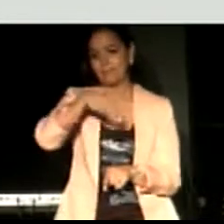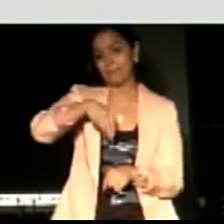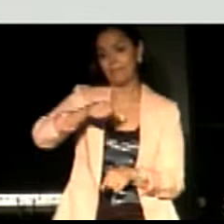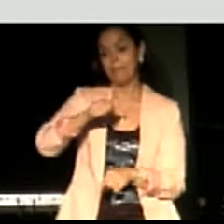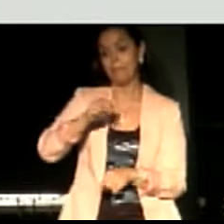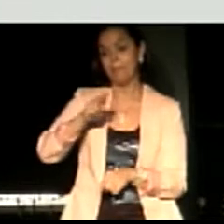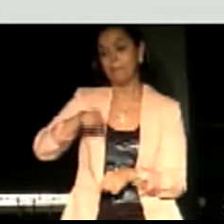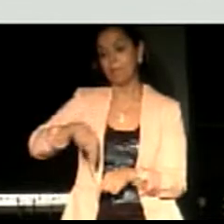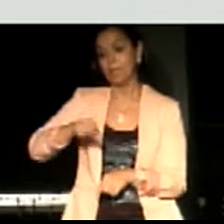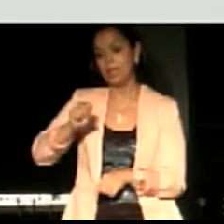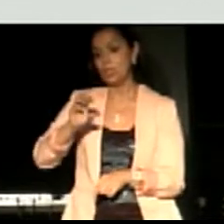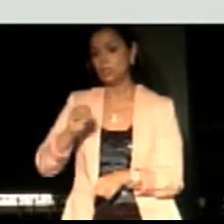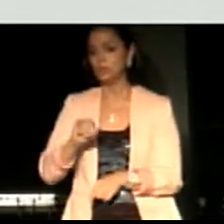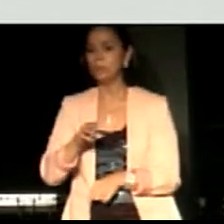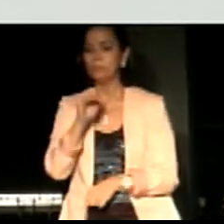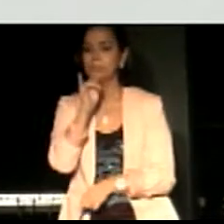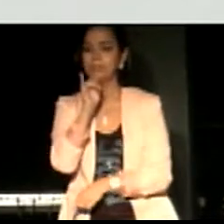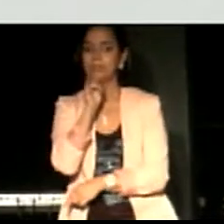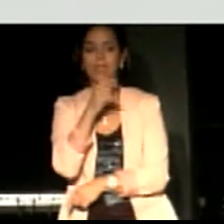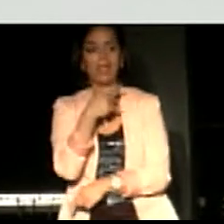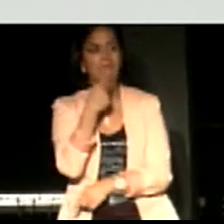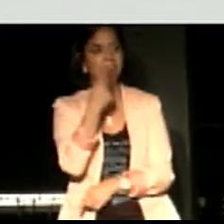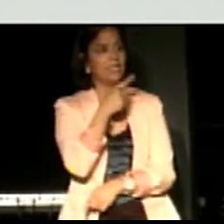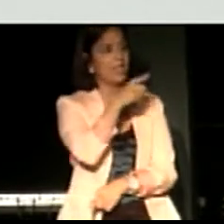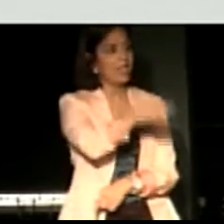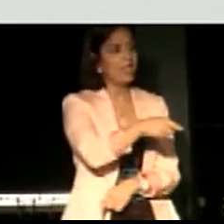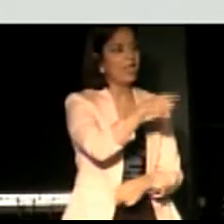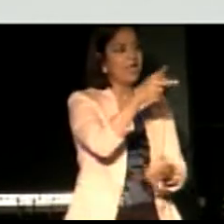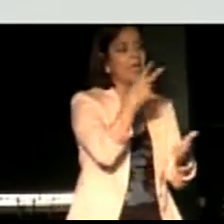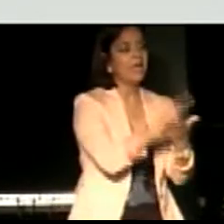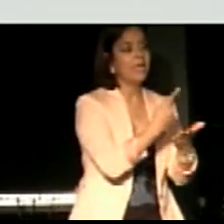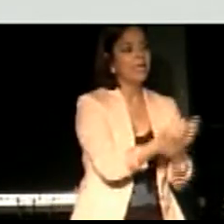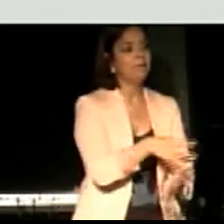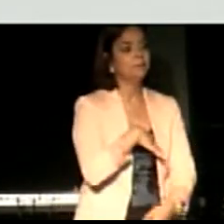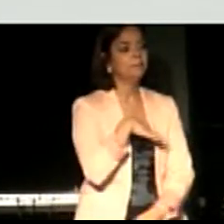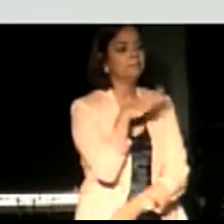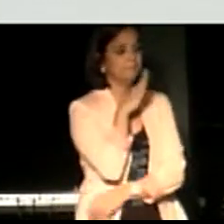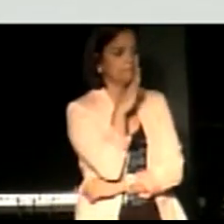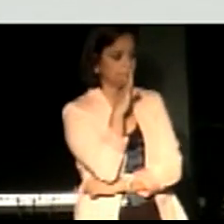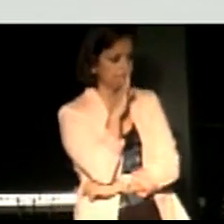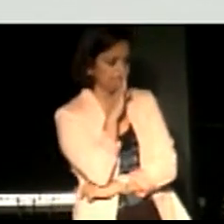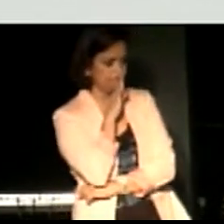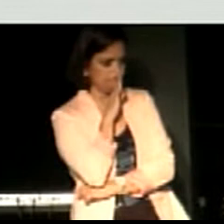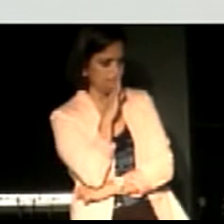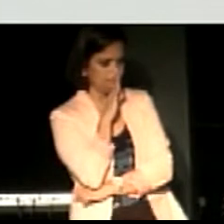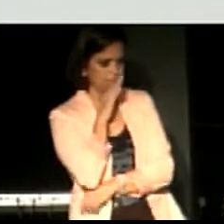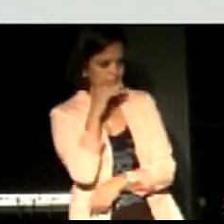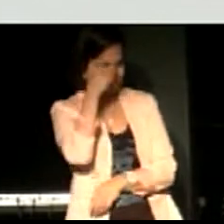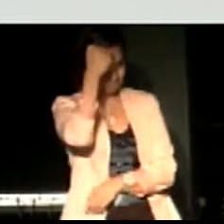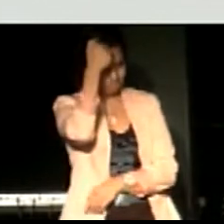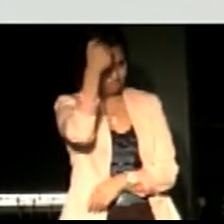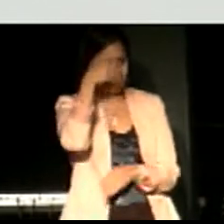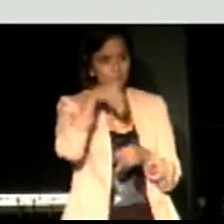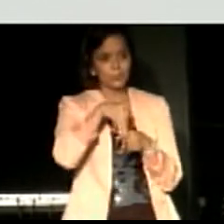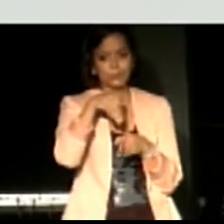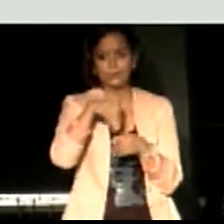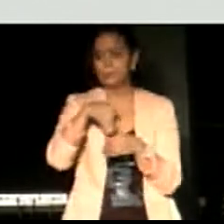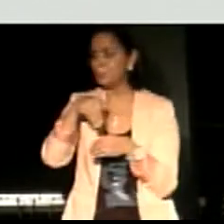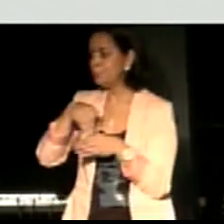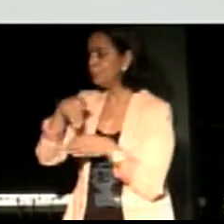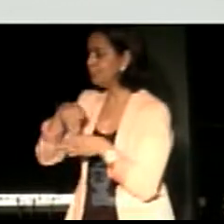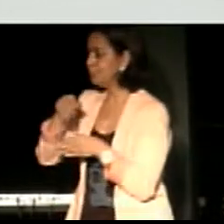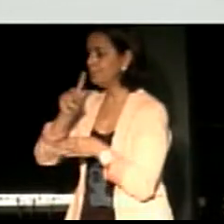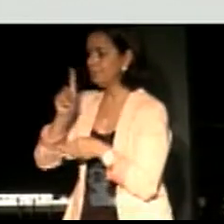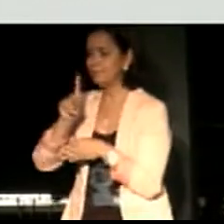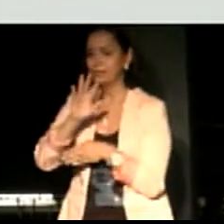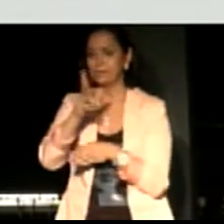manso não é omisso. Não é ser conivente. Não é ficar em cima do muro e querer agradar